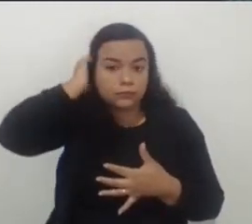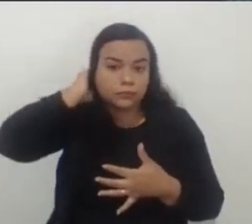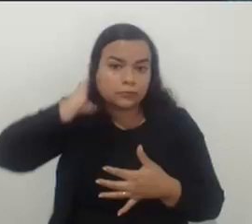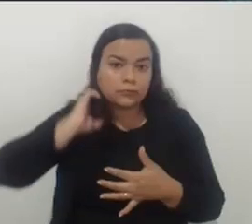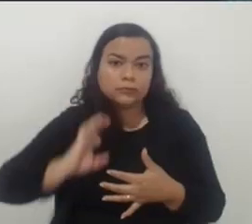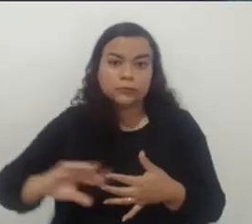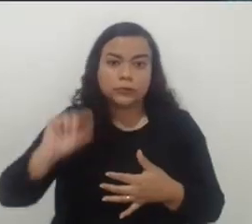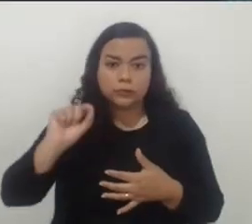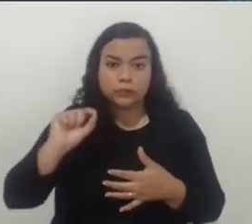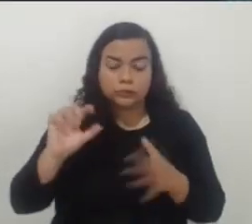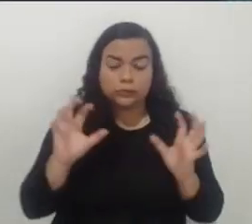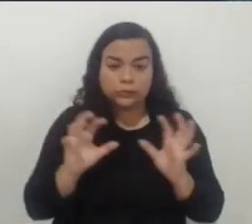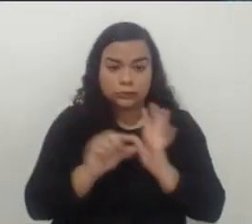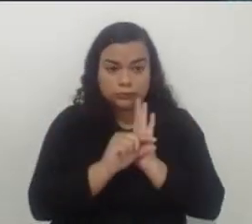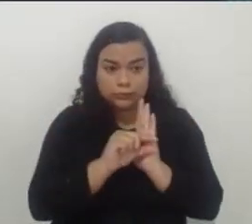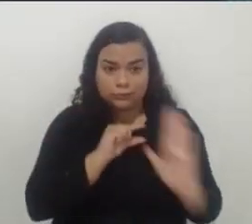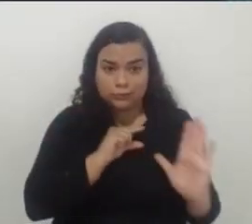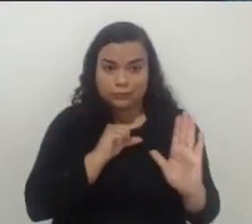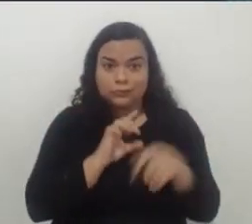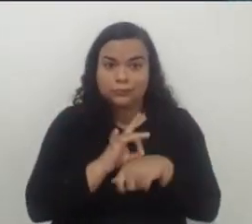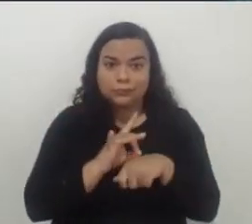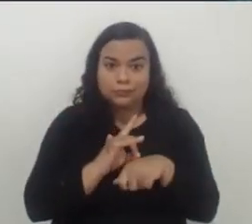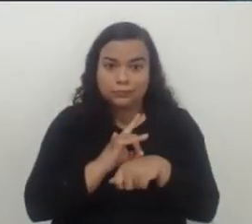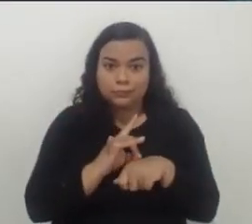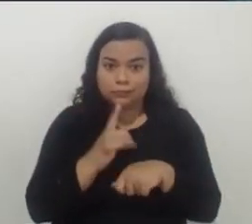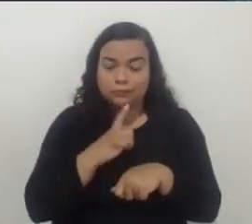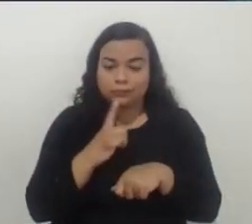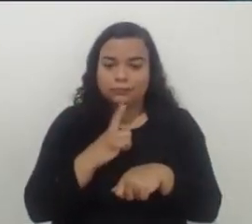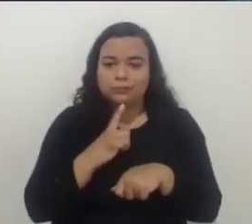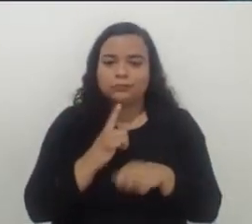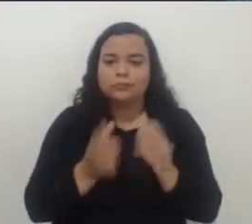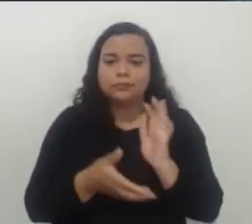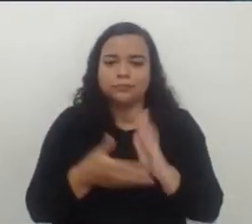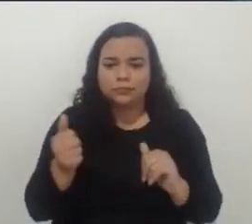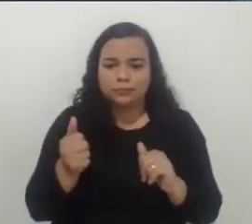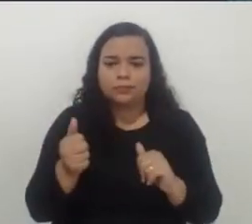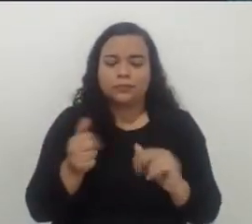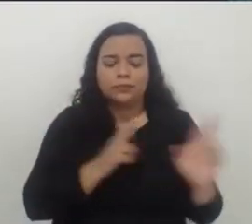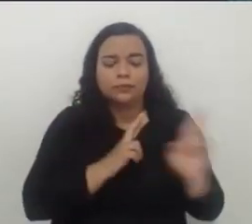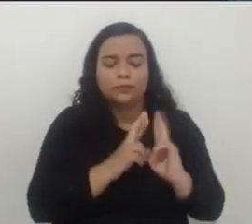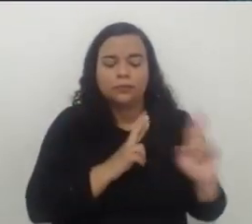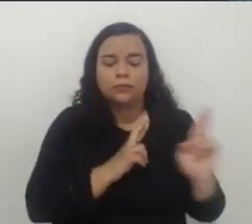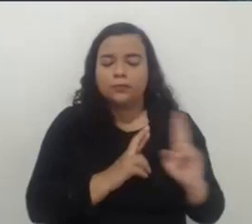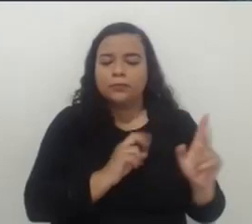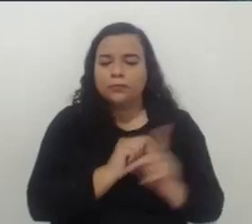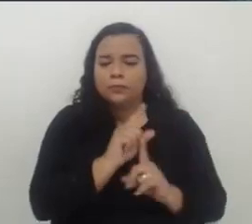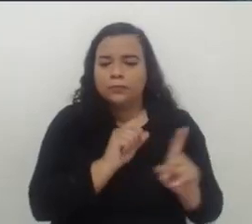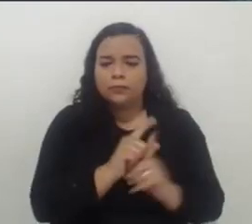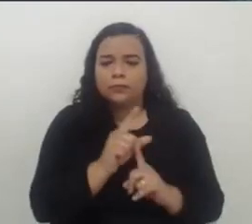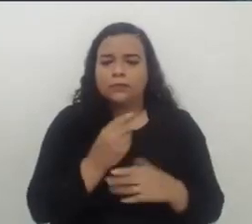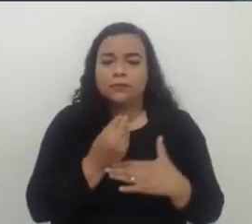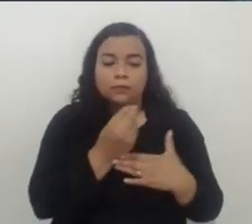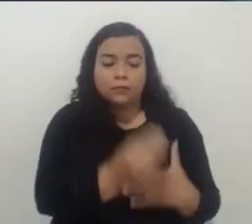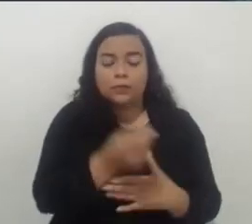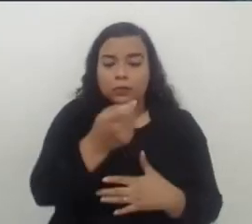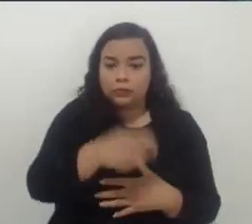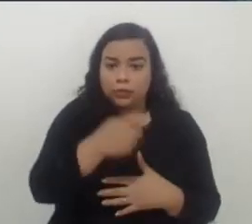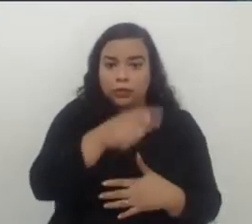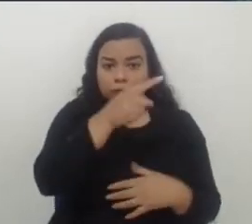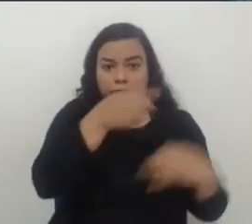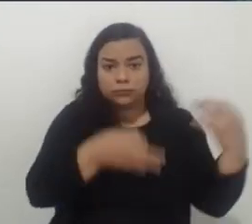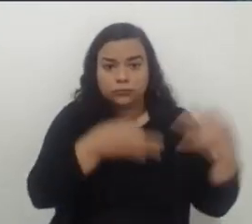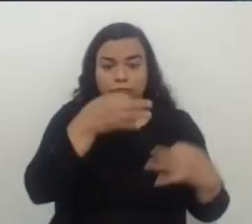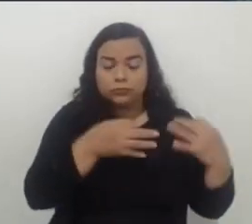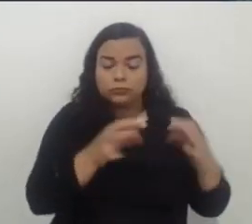negritado. Extinção da relação locatícia, entrega das chaves em juízo. Mais adiante, nesse mesmo pensar, o